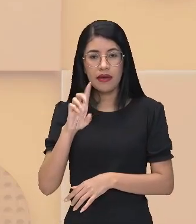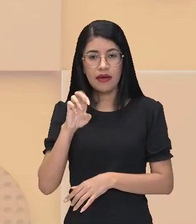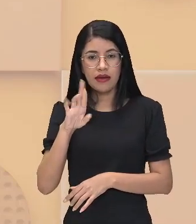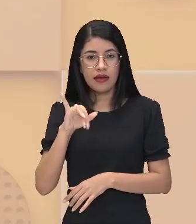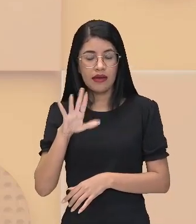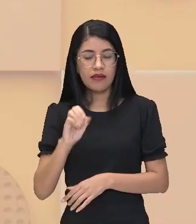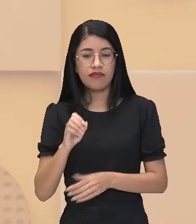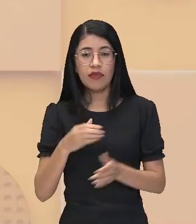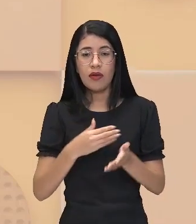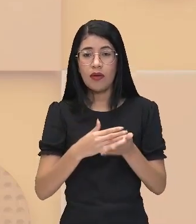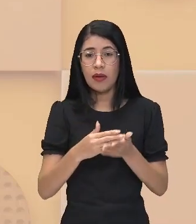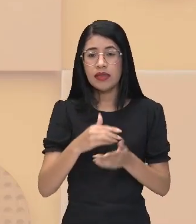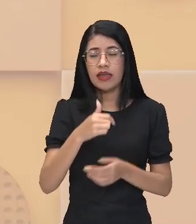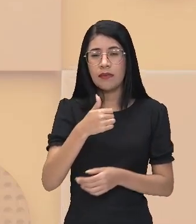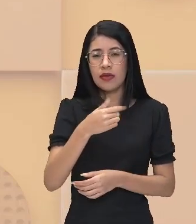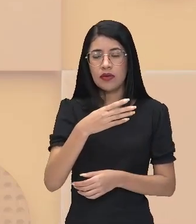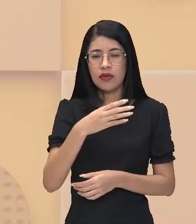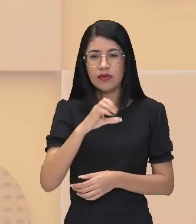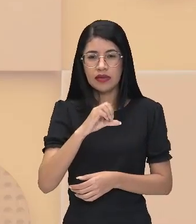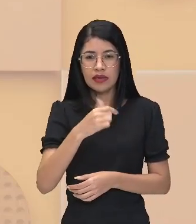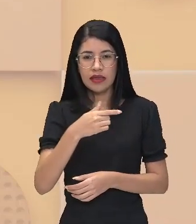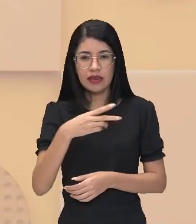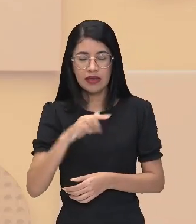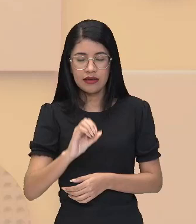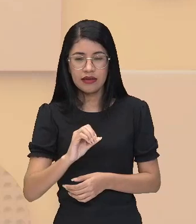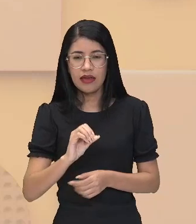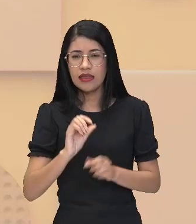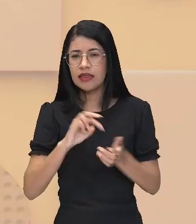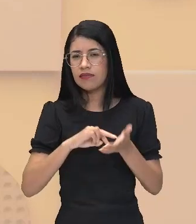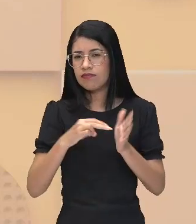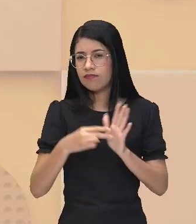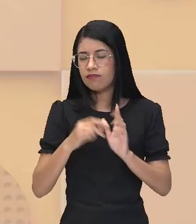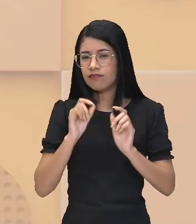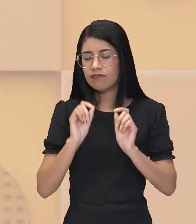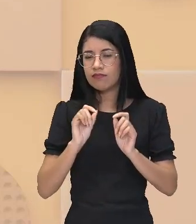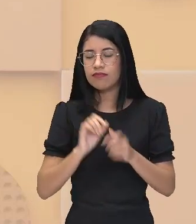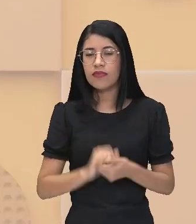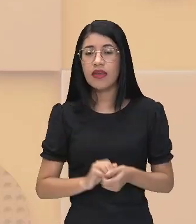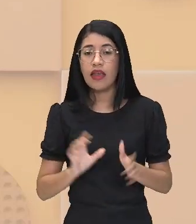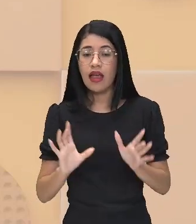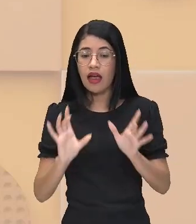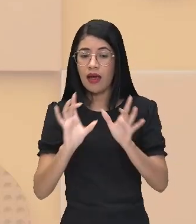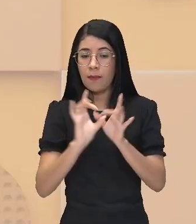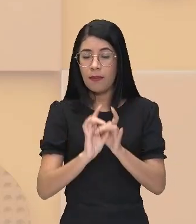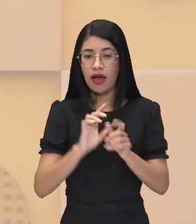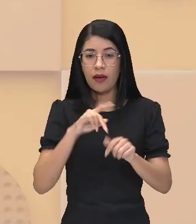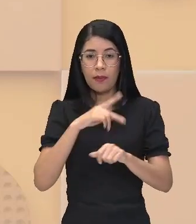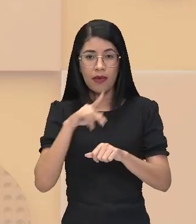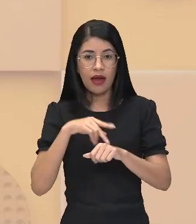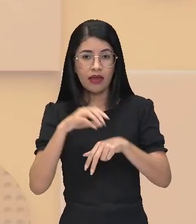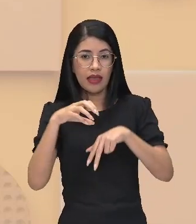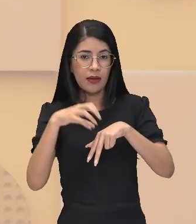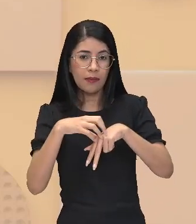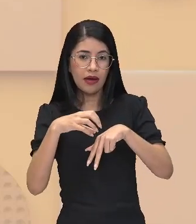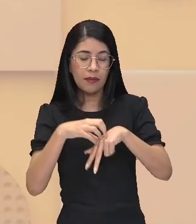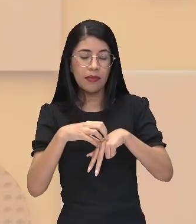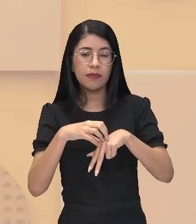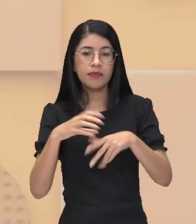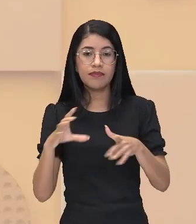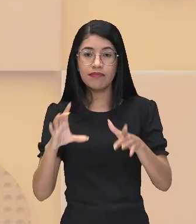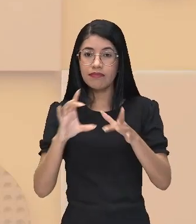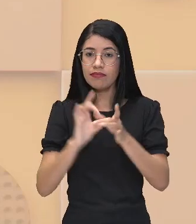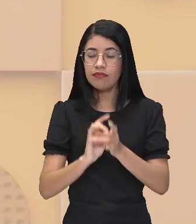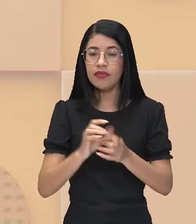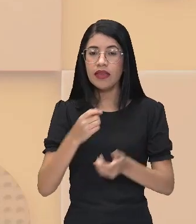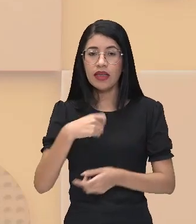até 1640. O que é a União Ibérica? É a união entre as duas coroas ibéricas, as duas coroas que fazem parte